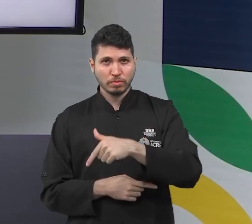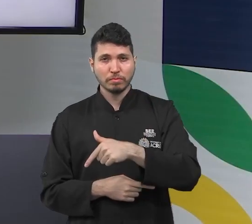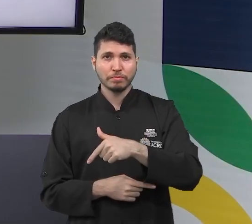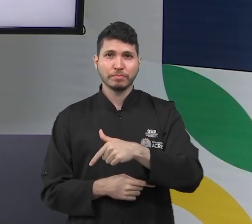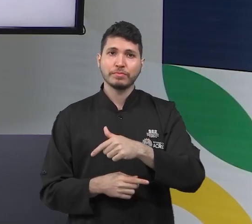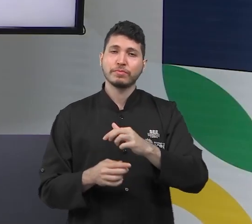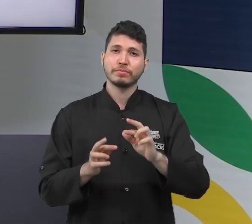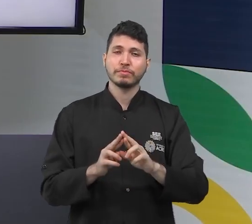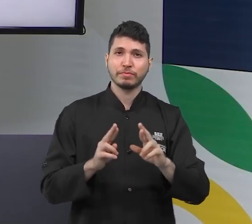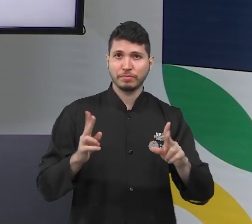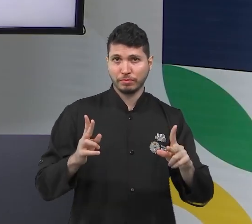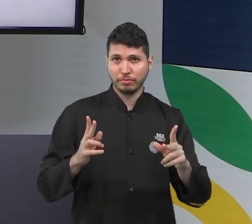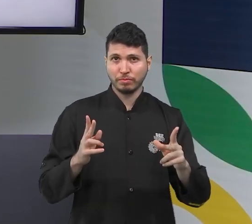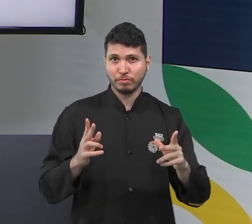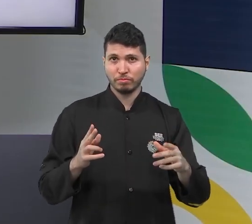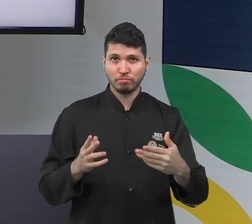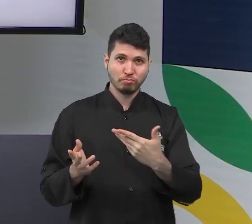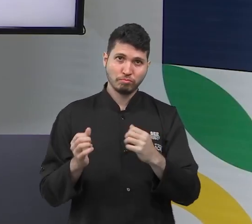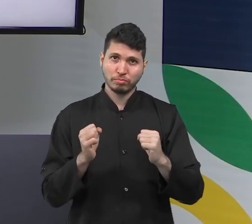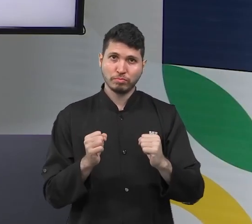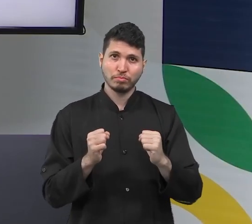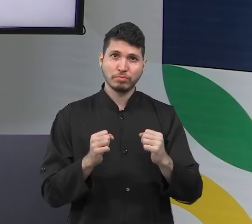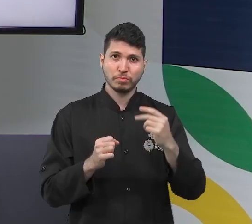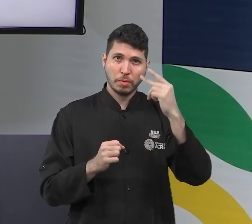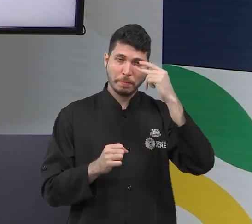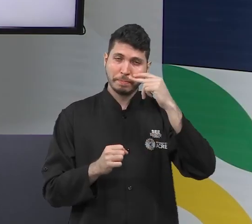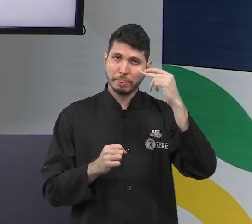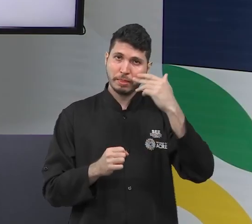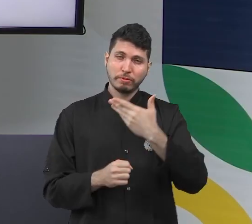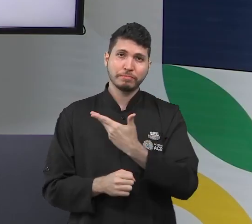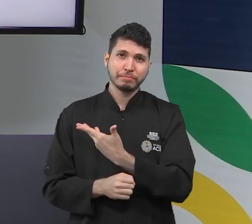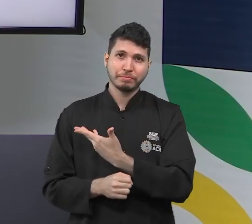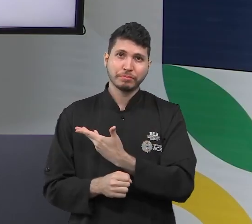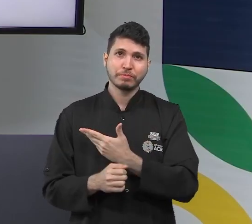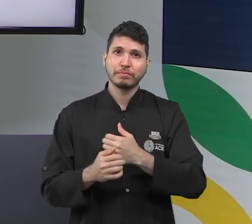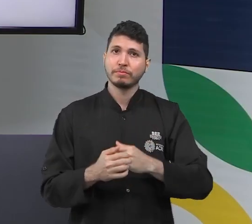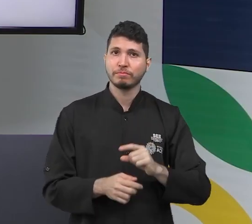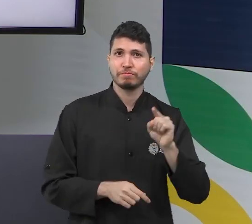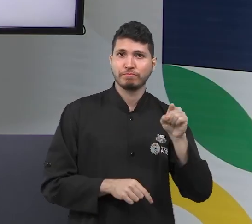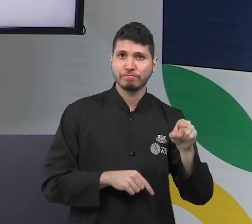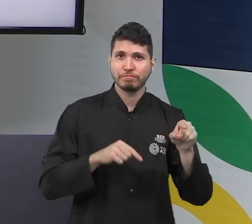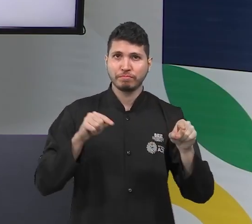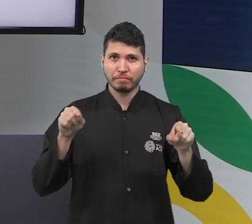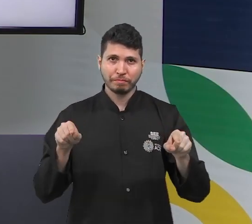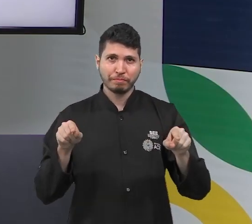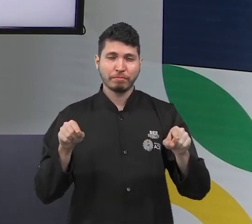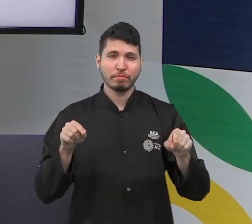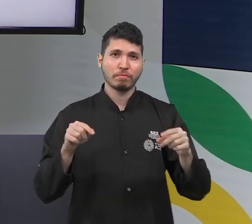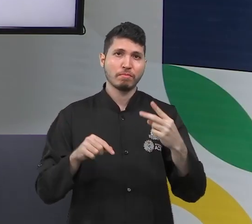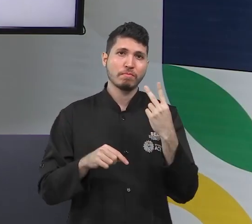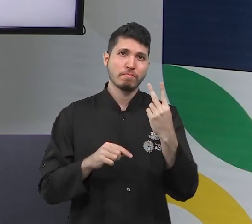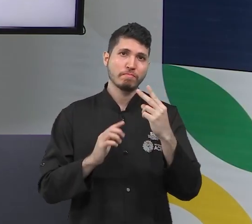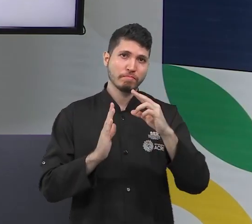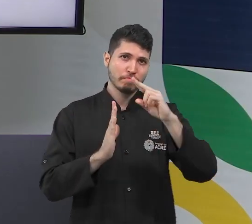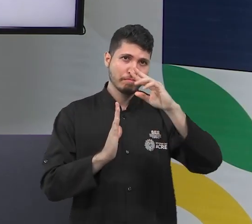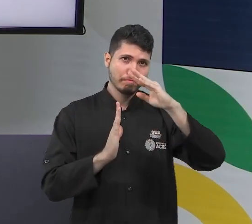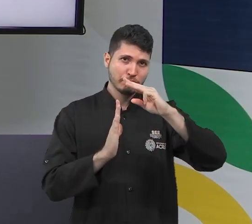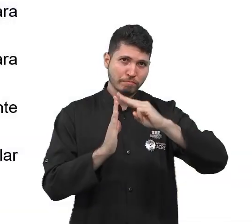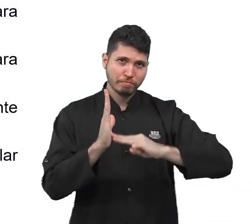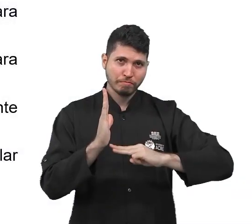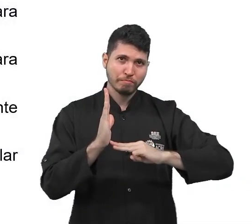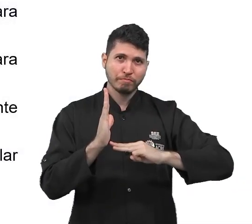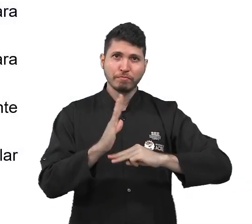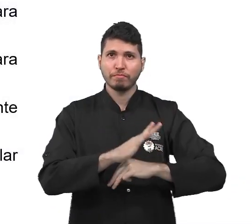que procedem esses dois métodos, o indutivo e o dedutivo.